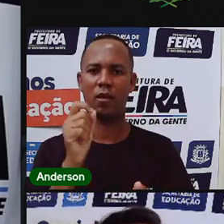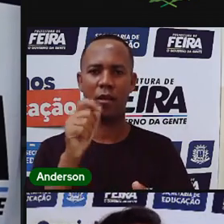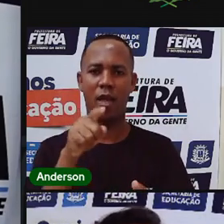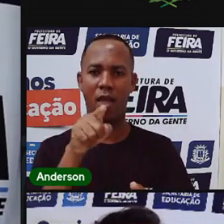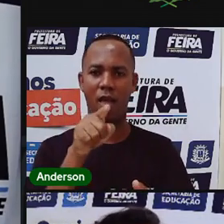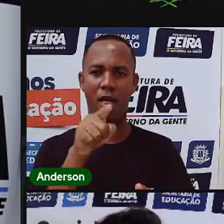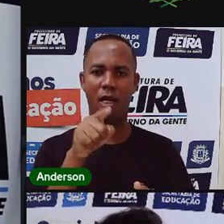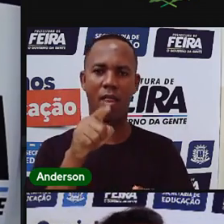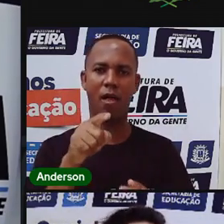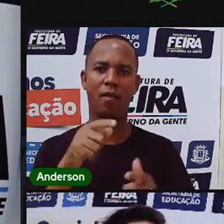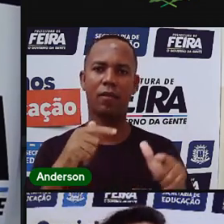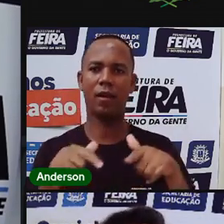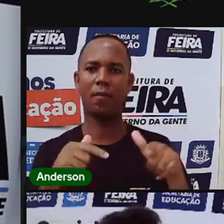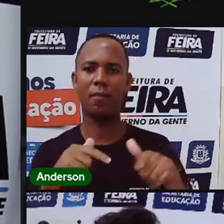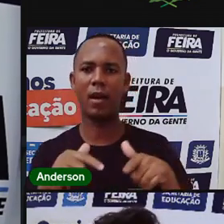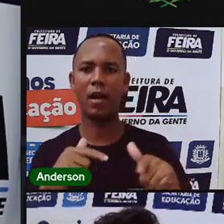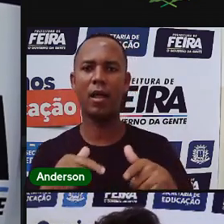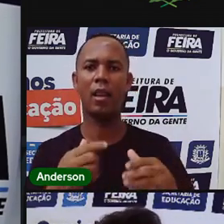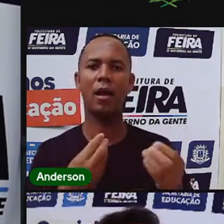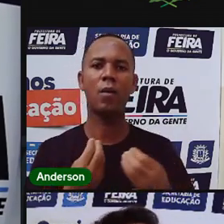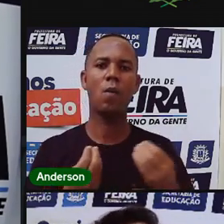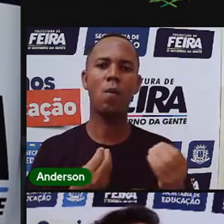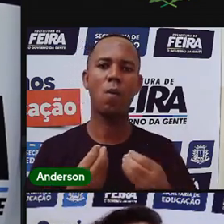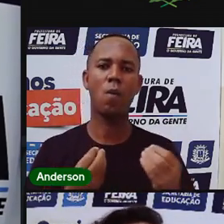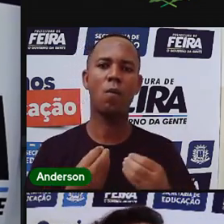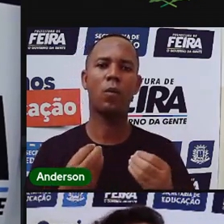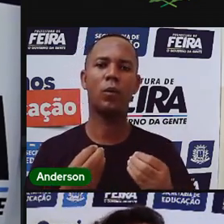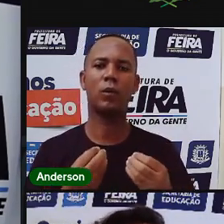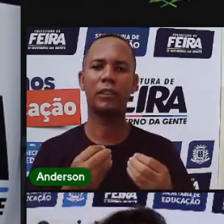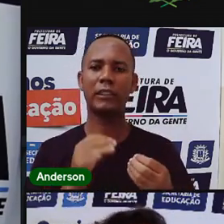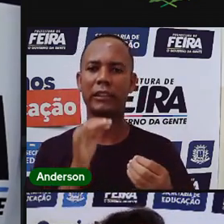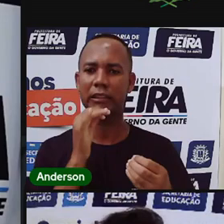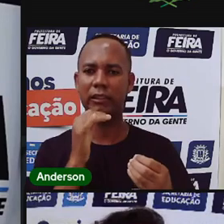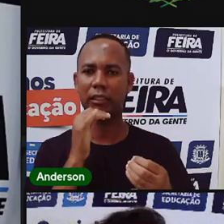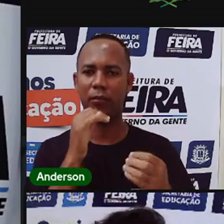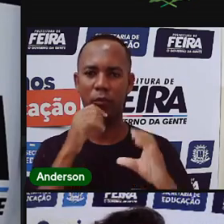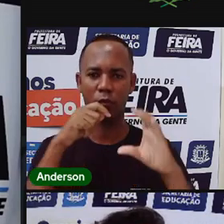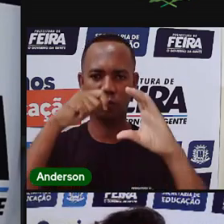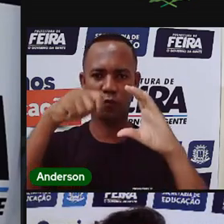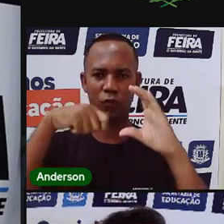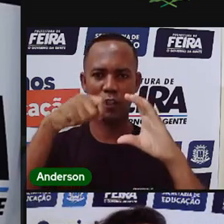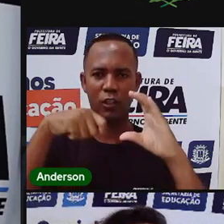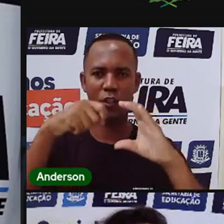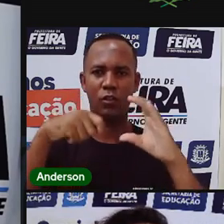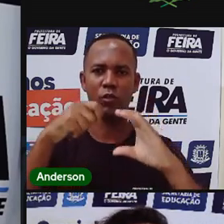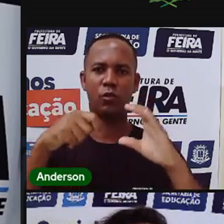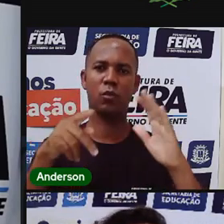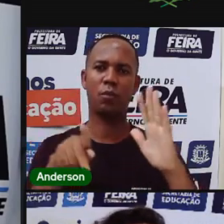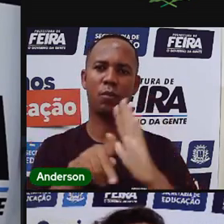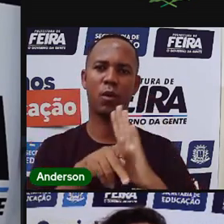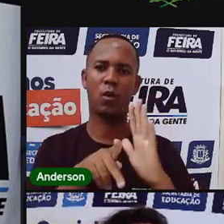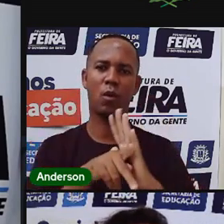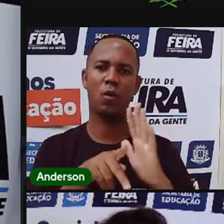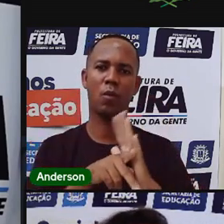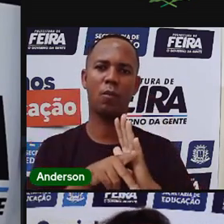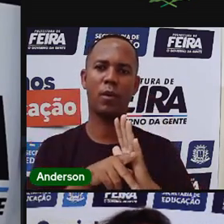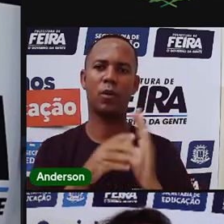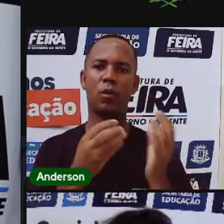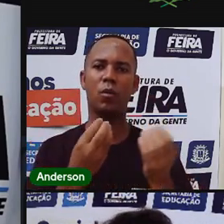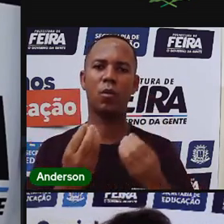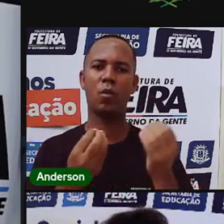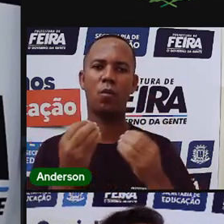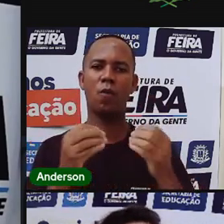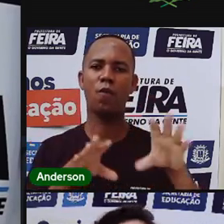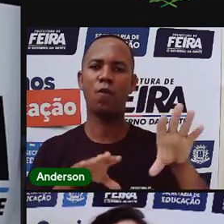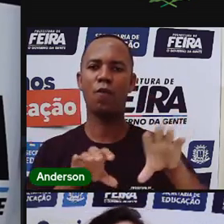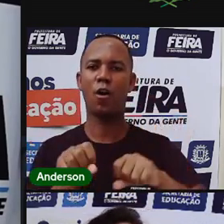gente? Porque ela é influencer, ela é empreendedora. Então, os slides dela, ela criou trazendo essa forma dela de